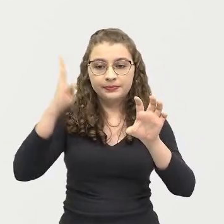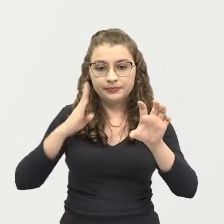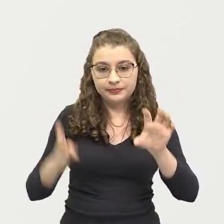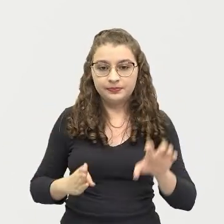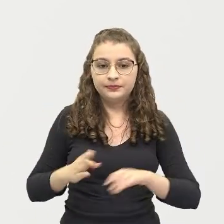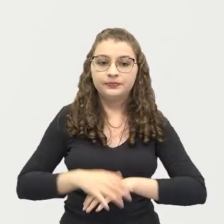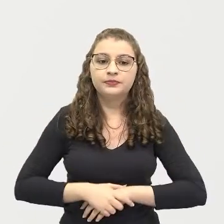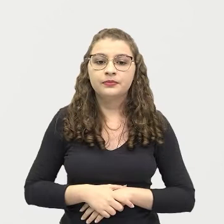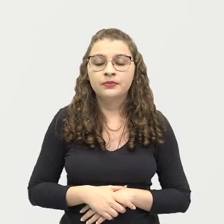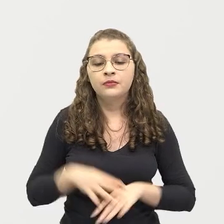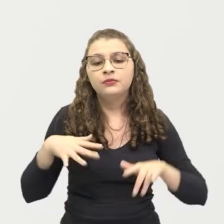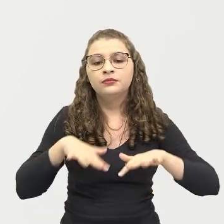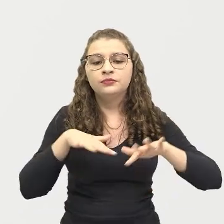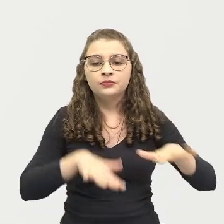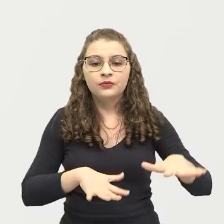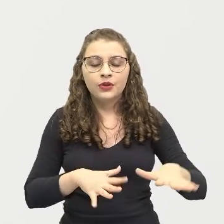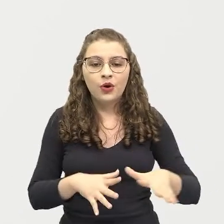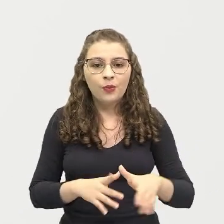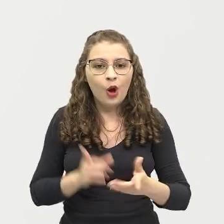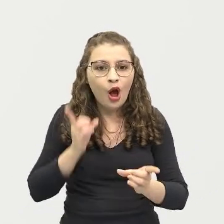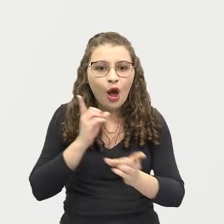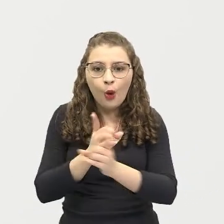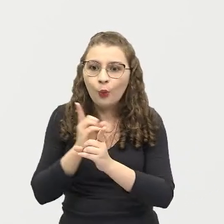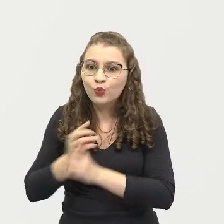regionalismo. O movimento redescobriu o